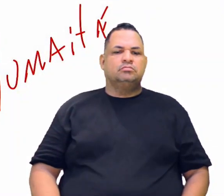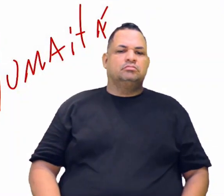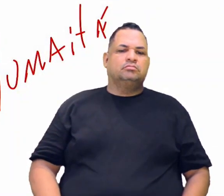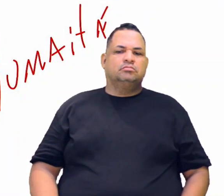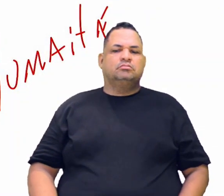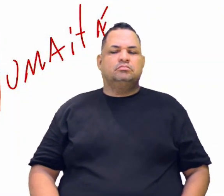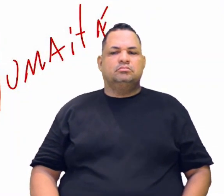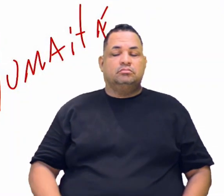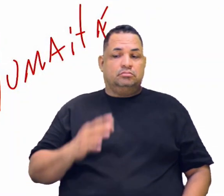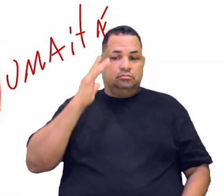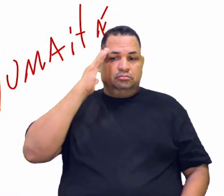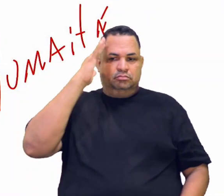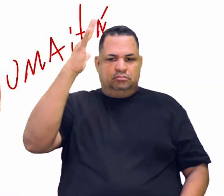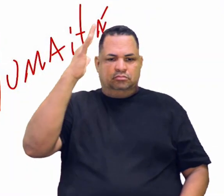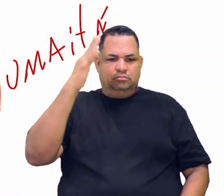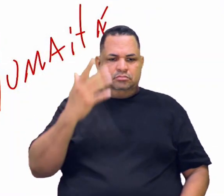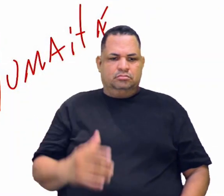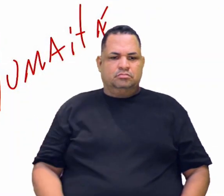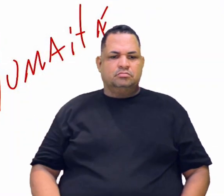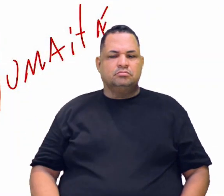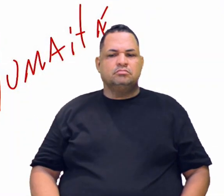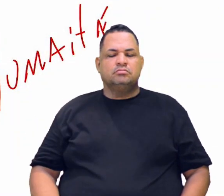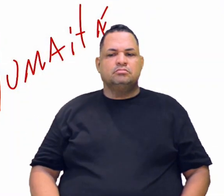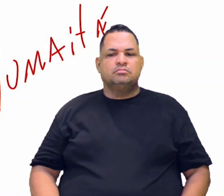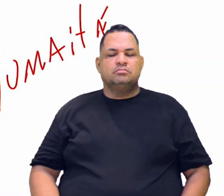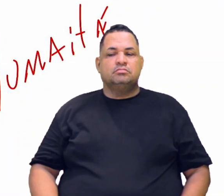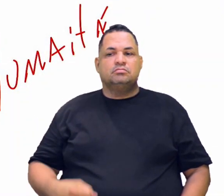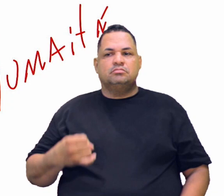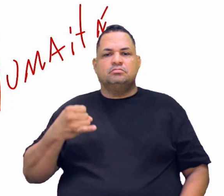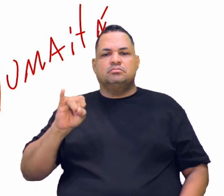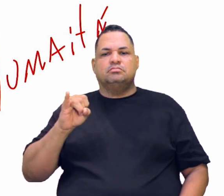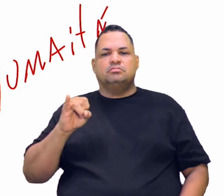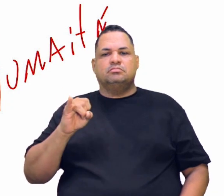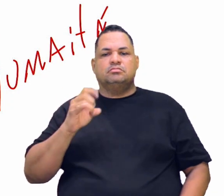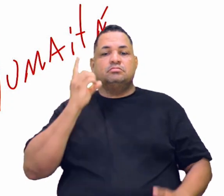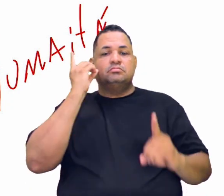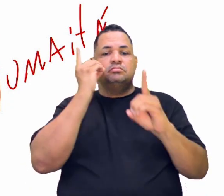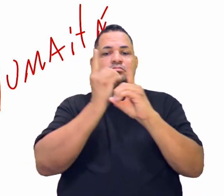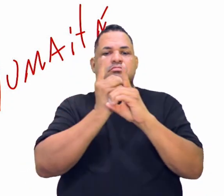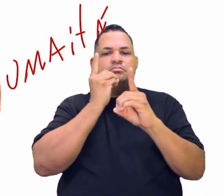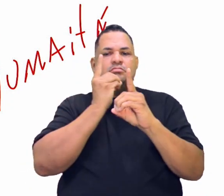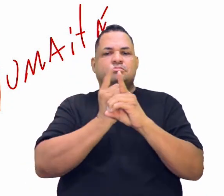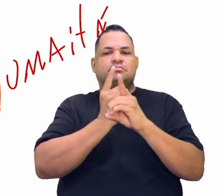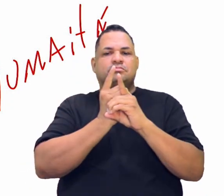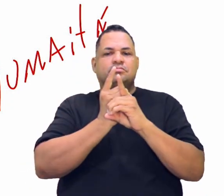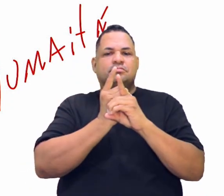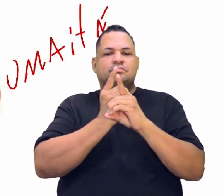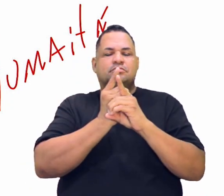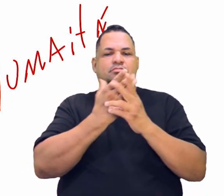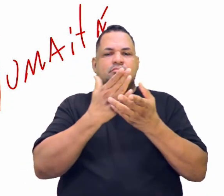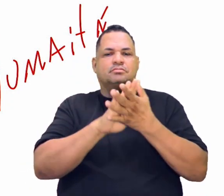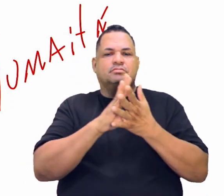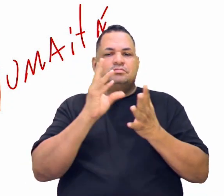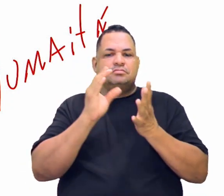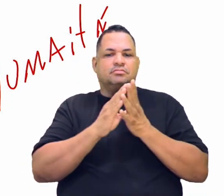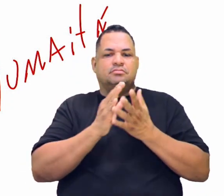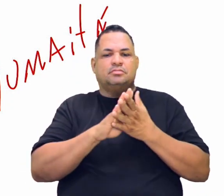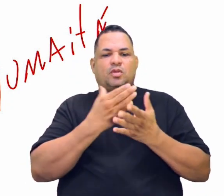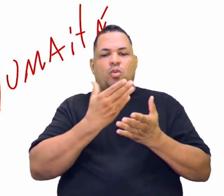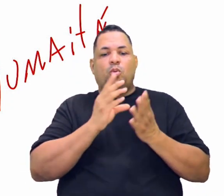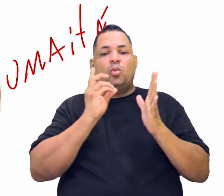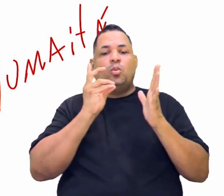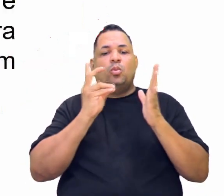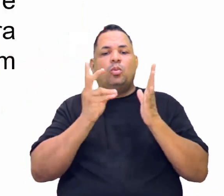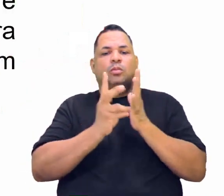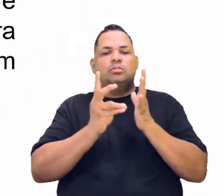só, imagine vocês, se você topasse com um indígena desse na